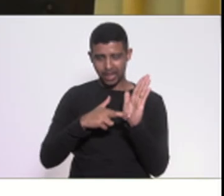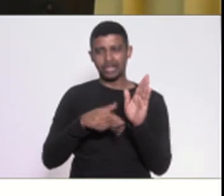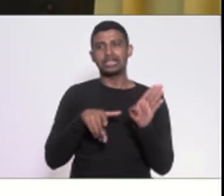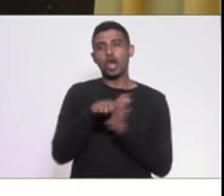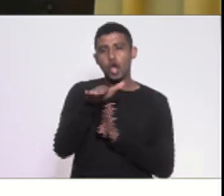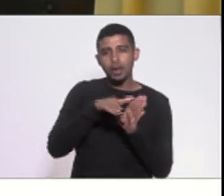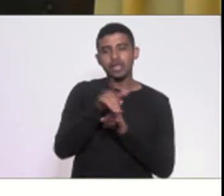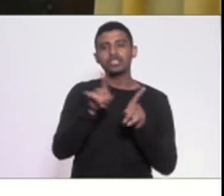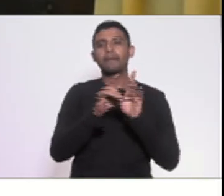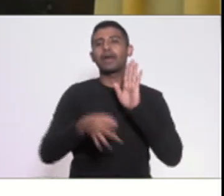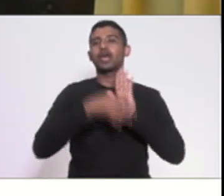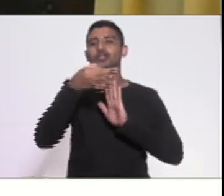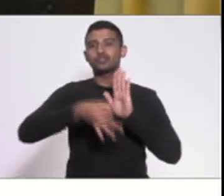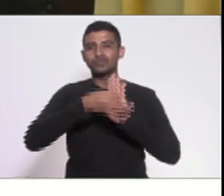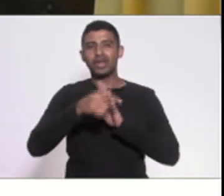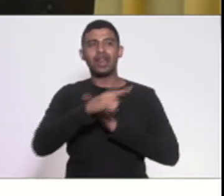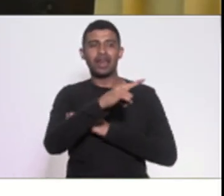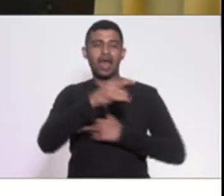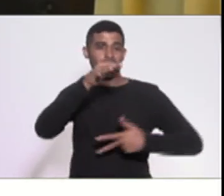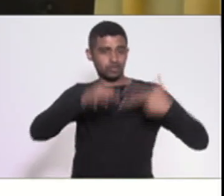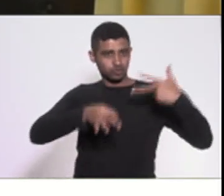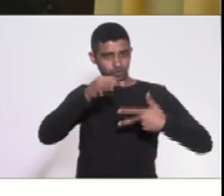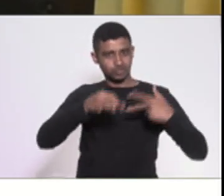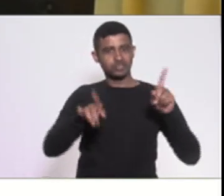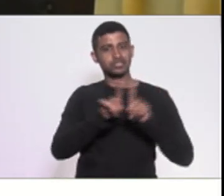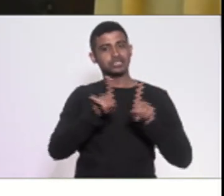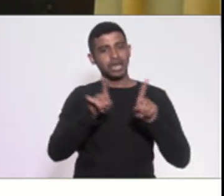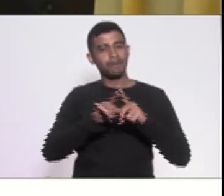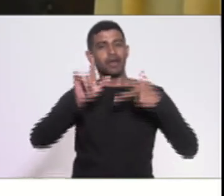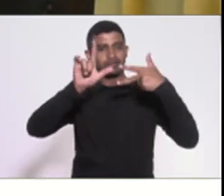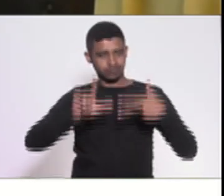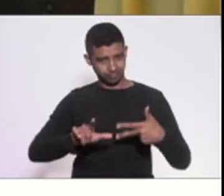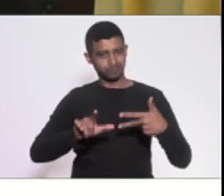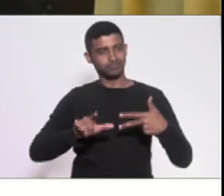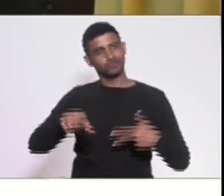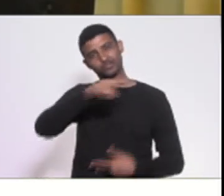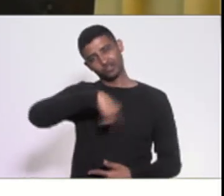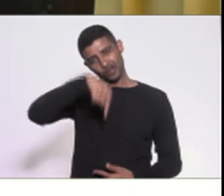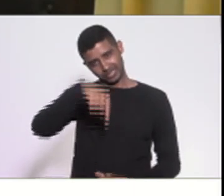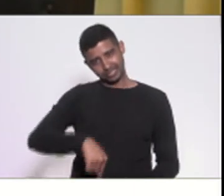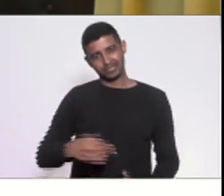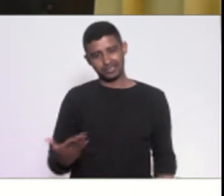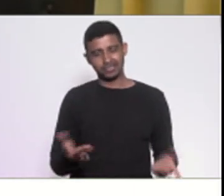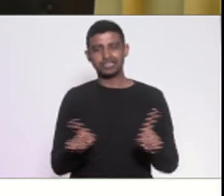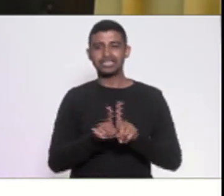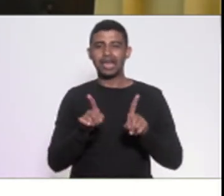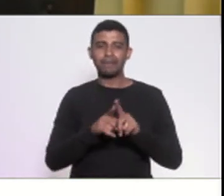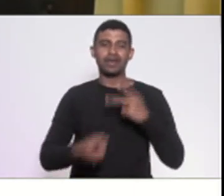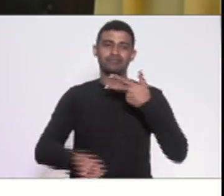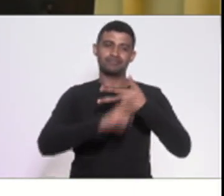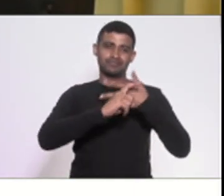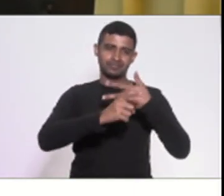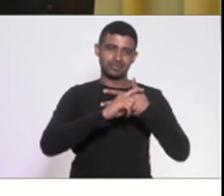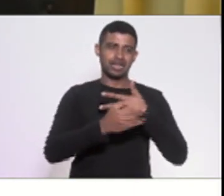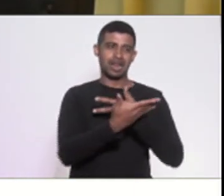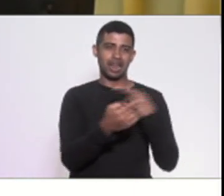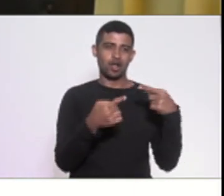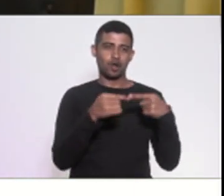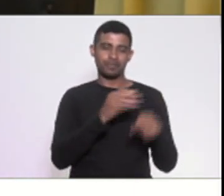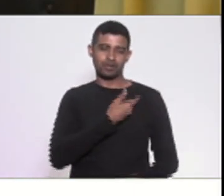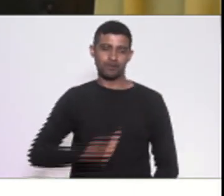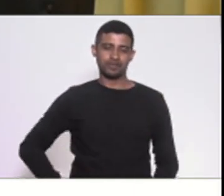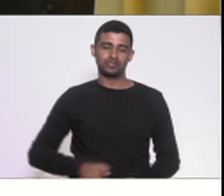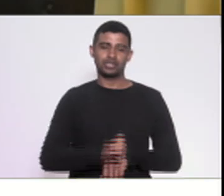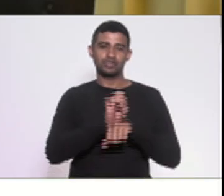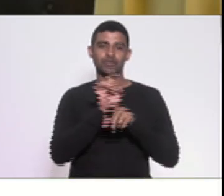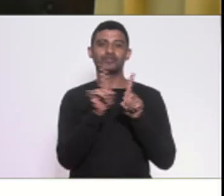e sugestões ao Judiciário, ao Poder Legislativo, que somos nós aqui, ao Poder Executivo, Governo Estadual, e